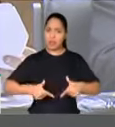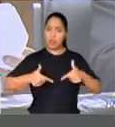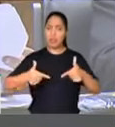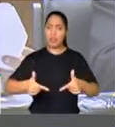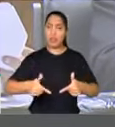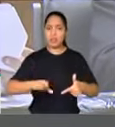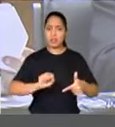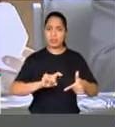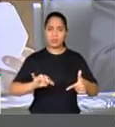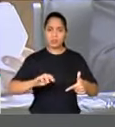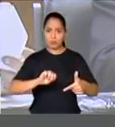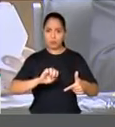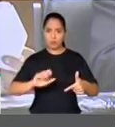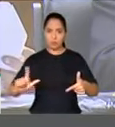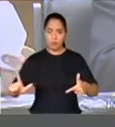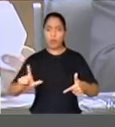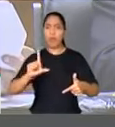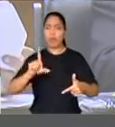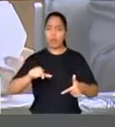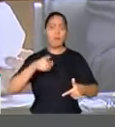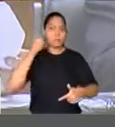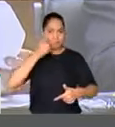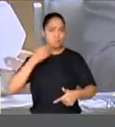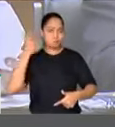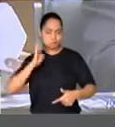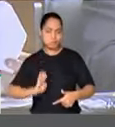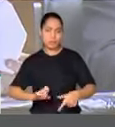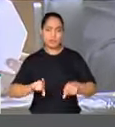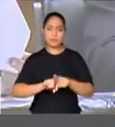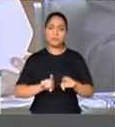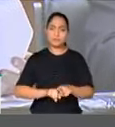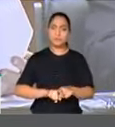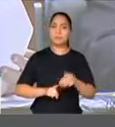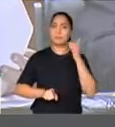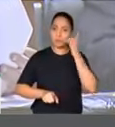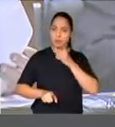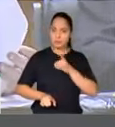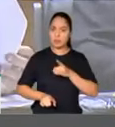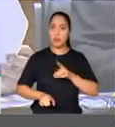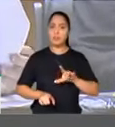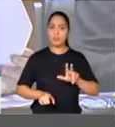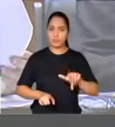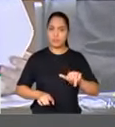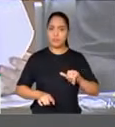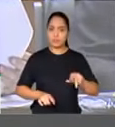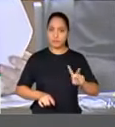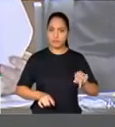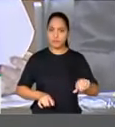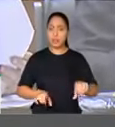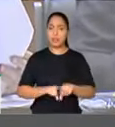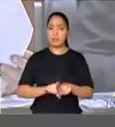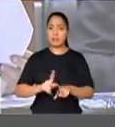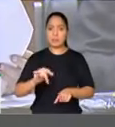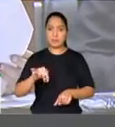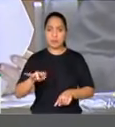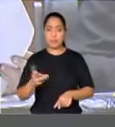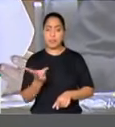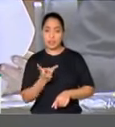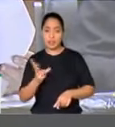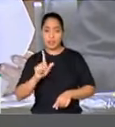Érica Cocai, os deputados Ivan Valente e Paulo Pimenta, autores do requerimento para a celebração. Sob